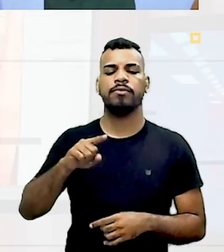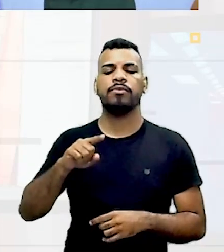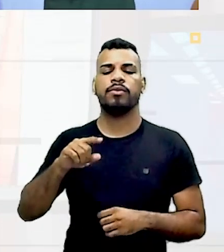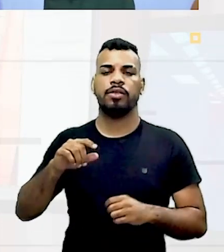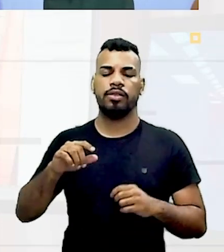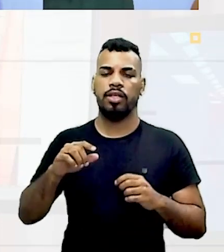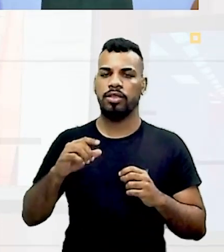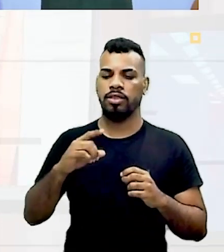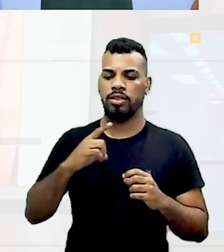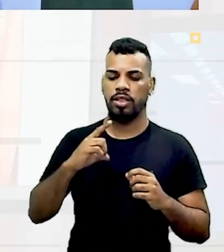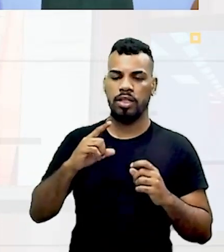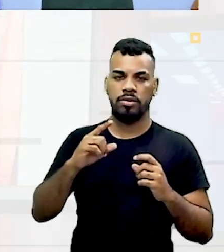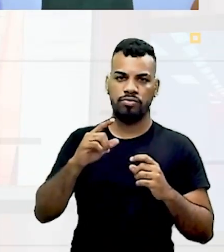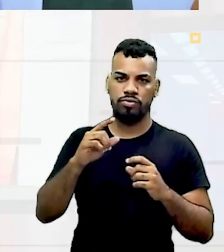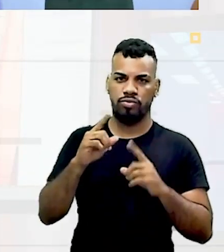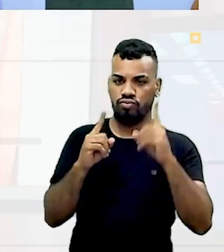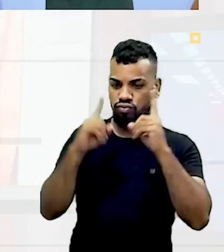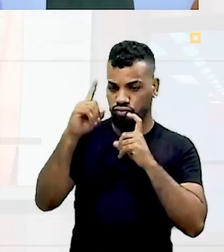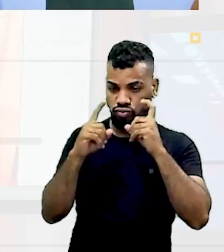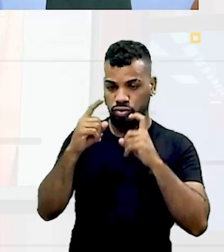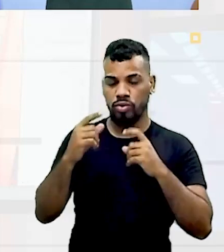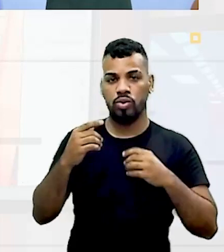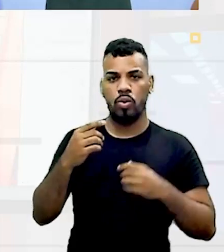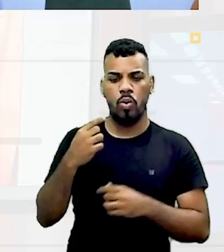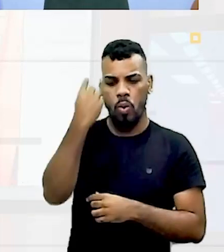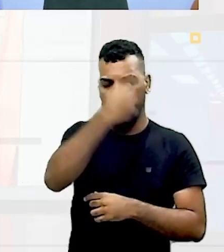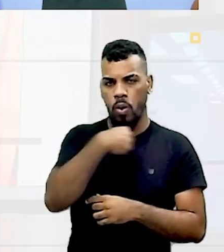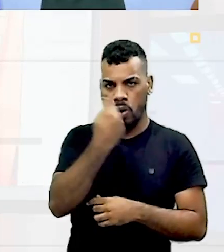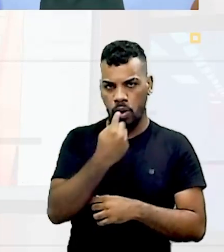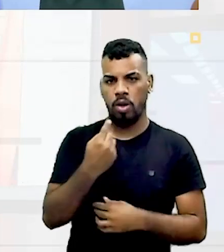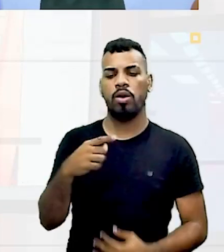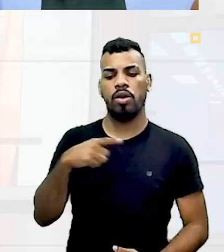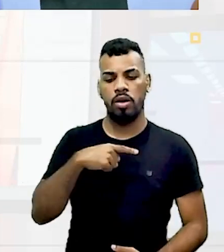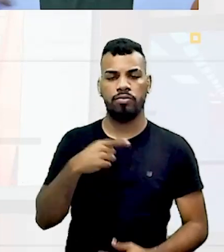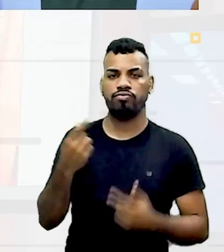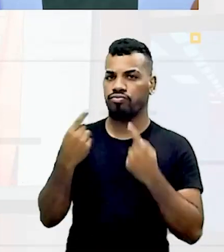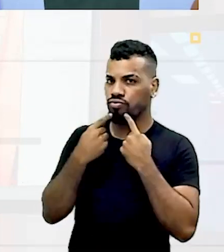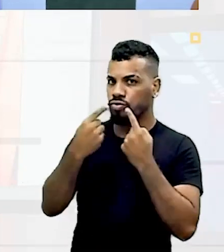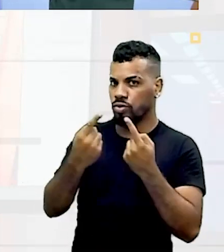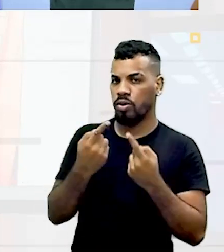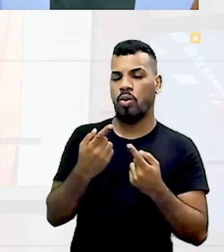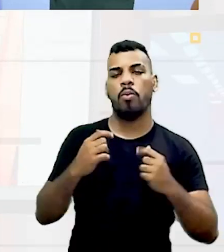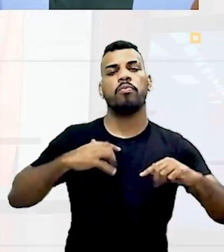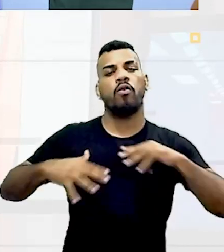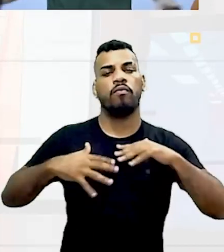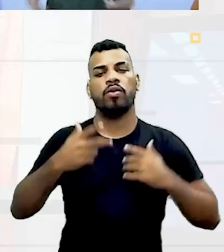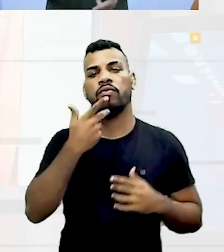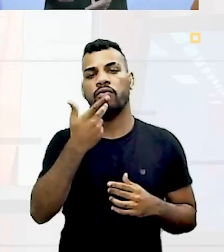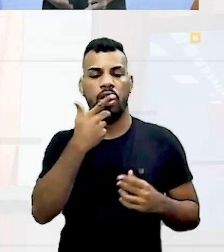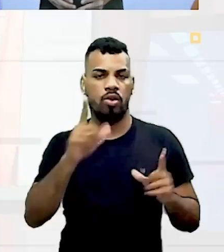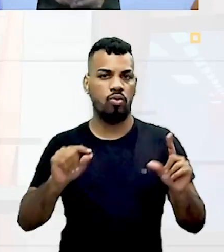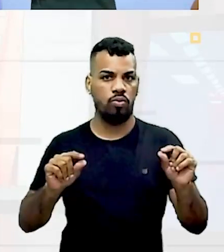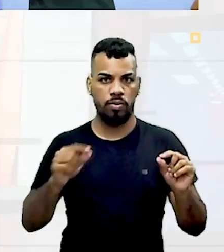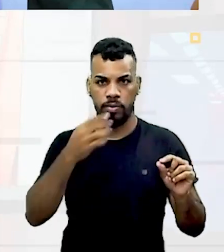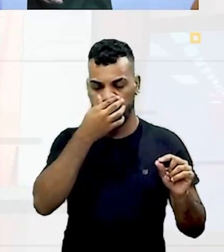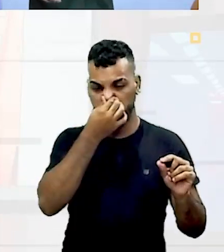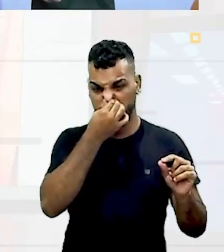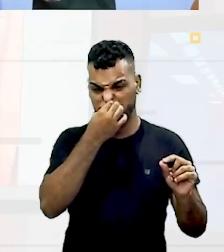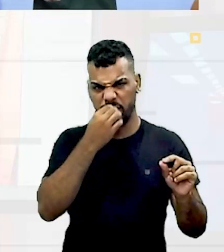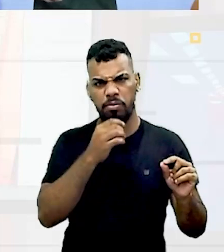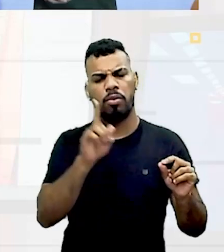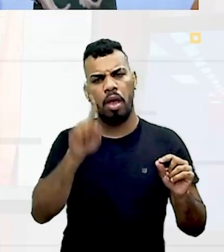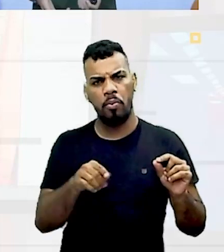minha expressão, o meu rosto mostrando o que eu estou falando e os meus movimentos. E isso é um exemplo